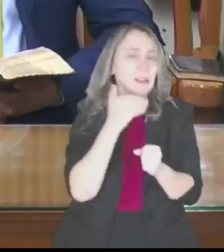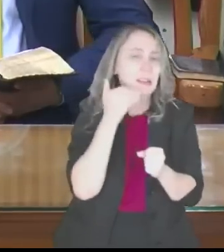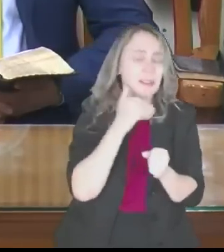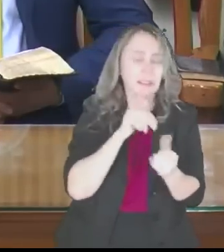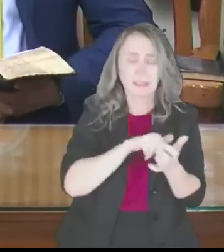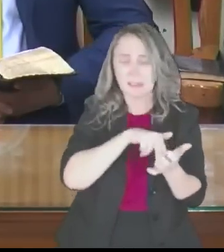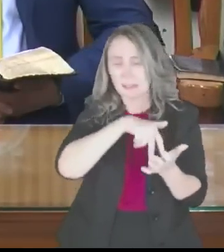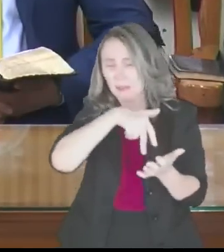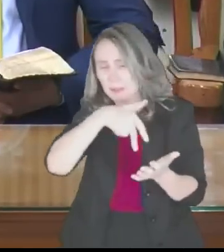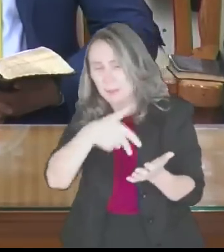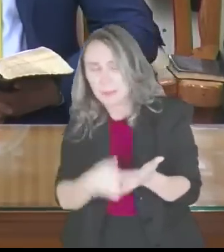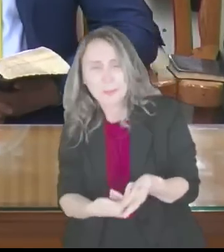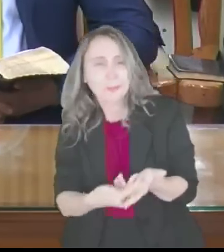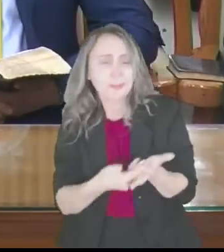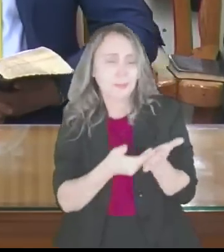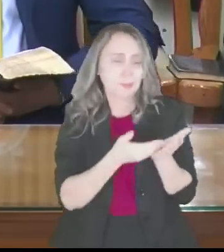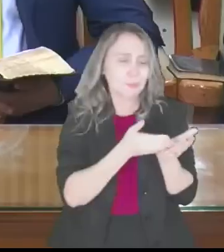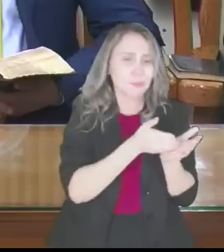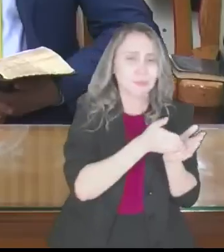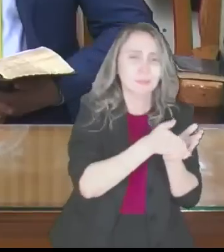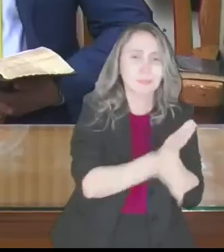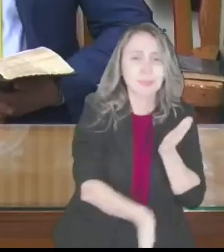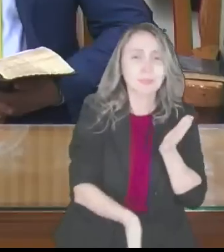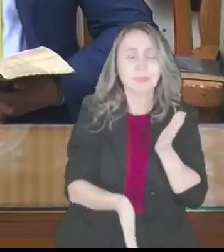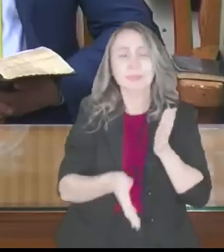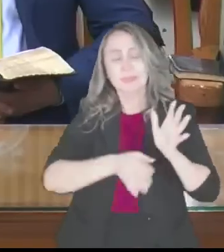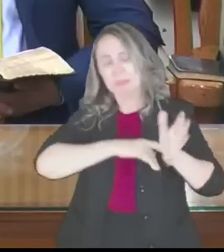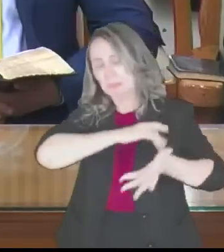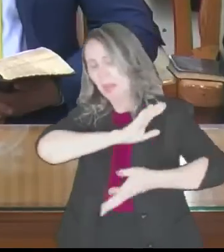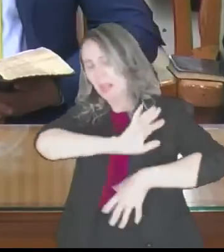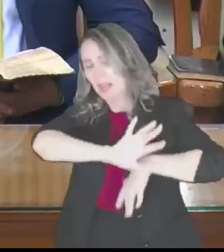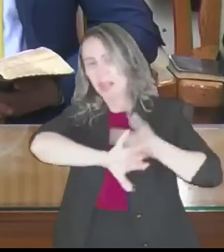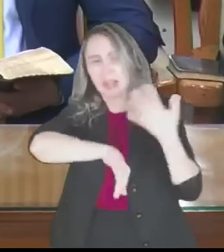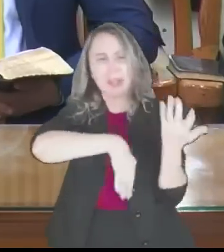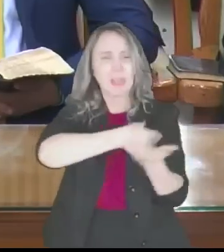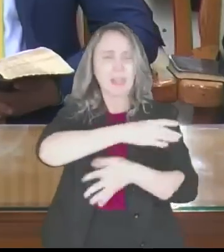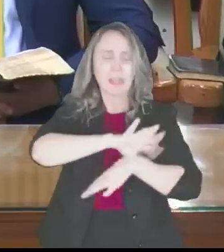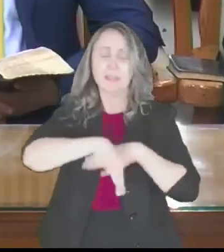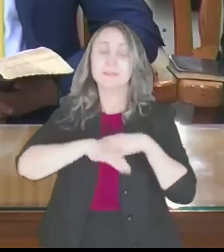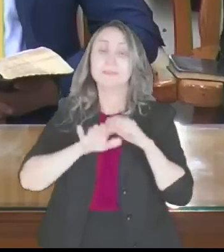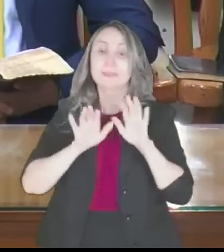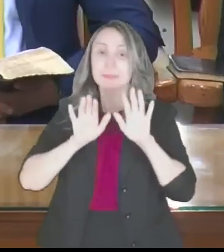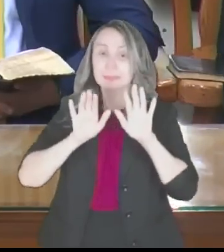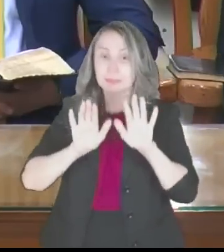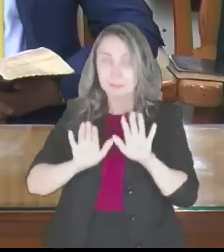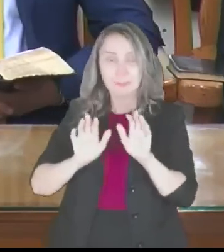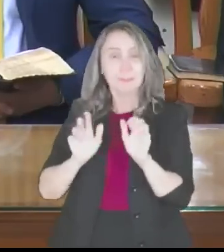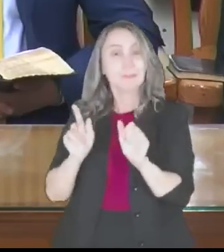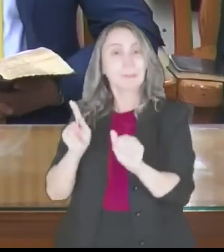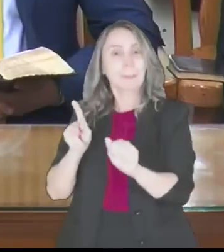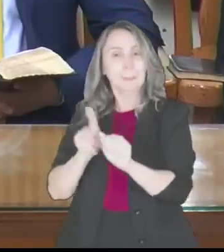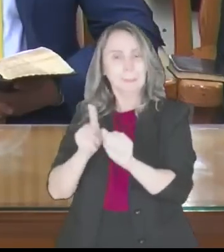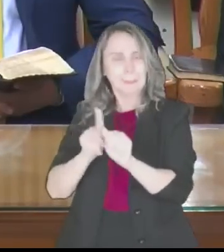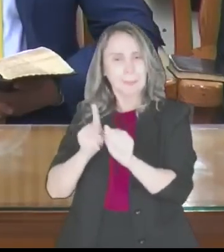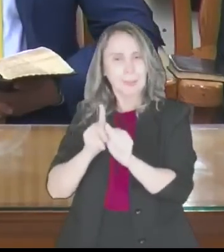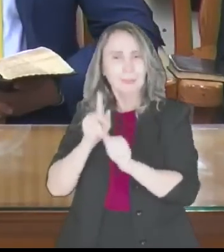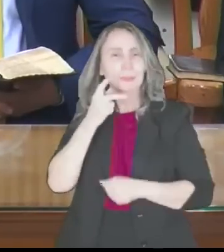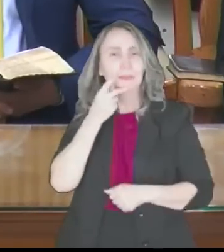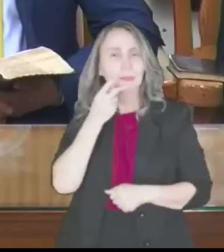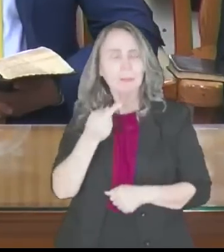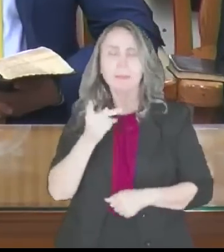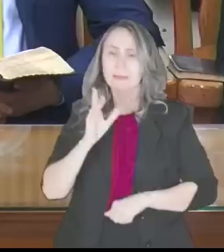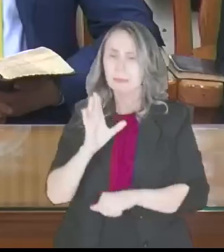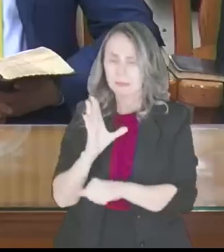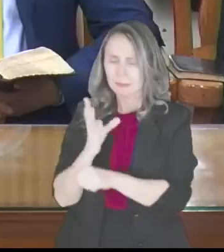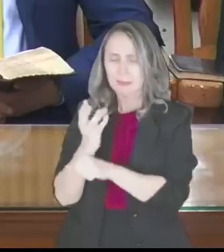em abismo. Louvado seja o nome do Senhor. Mas Pedro disse que a igreja, ela tem a palavra